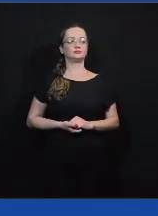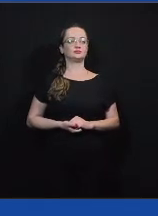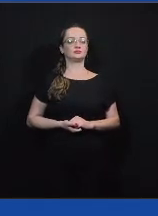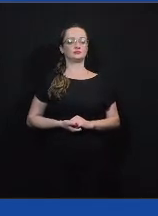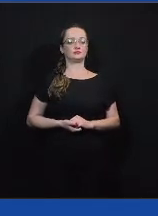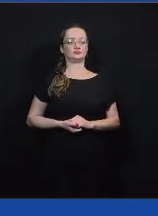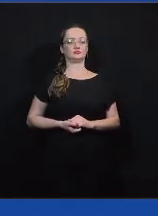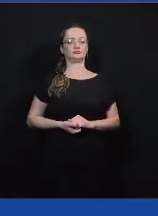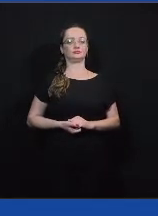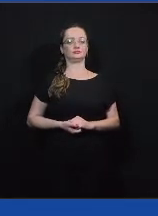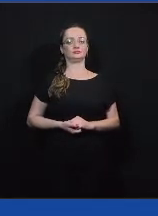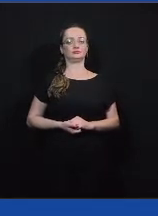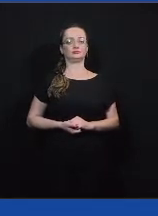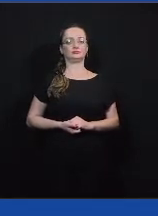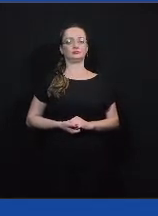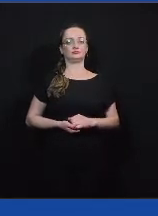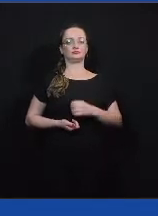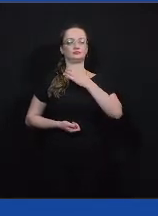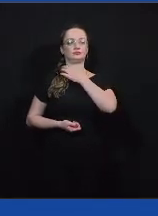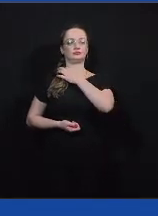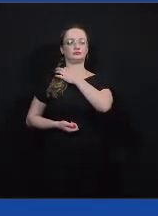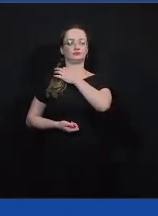a b